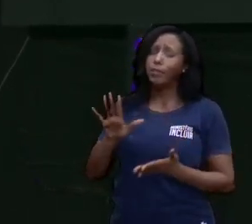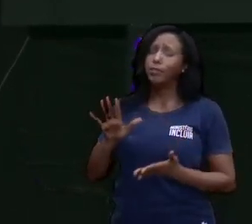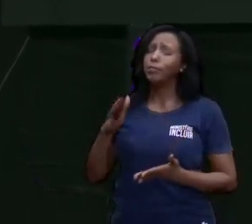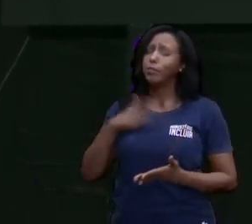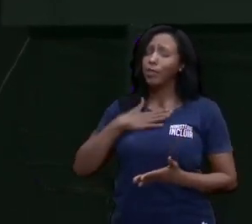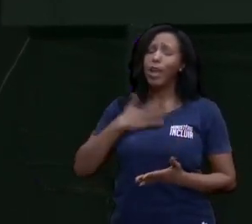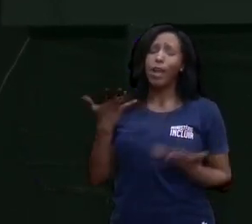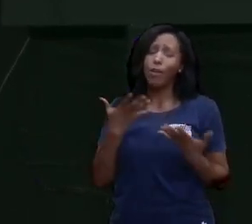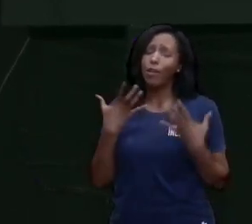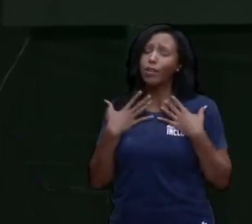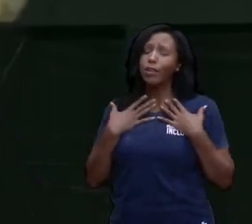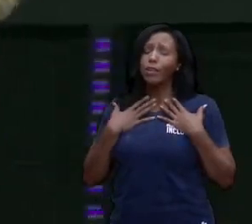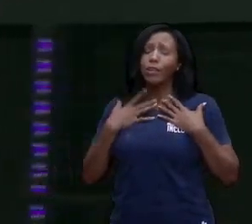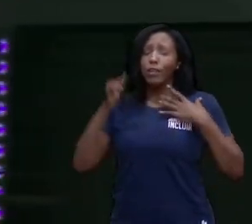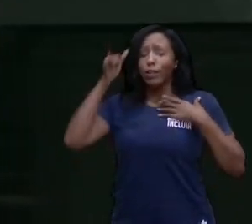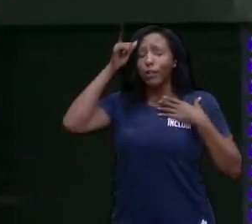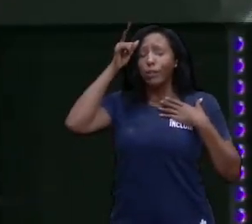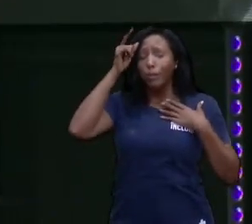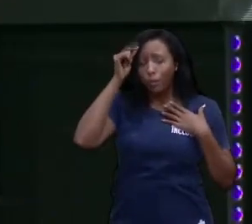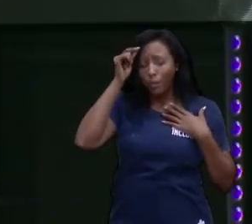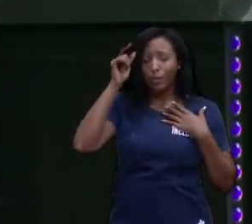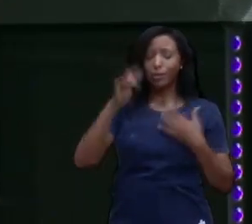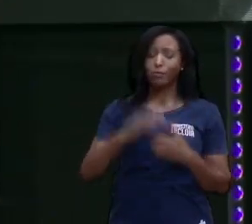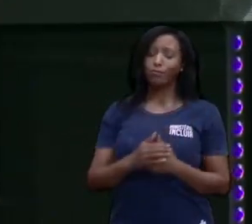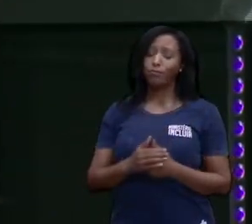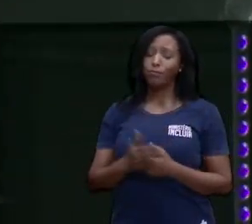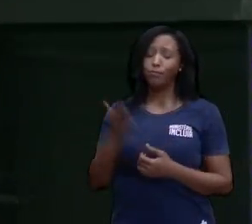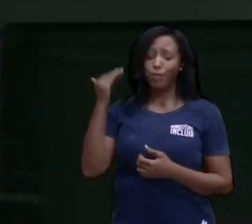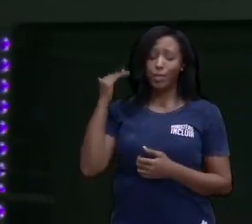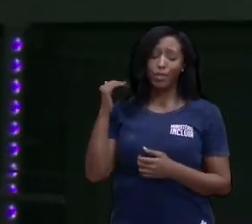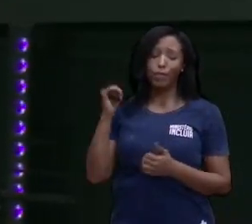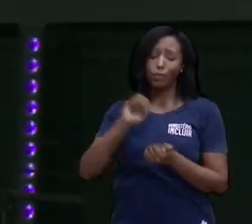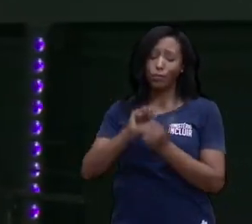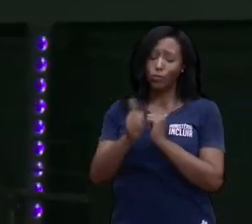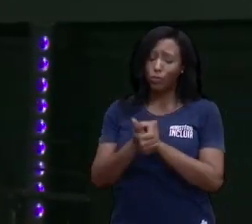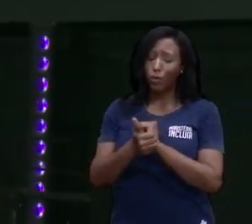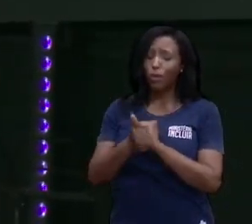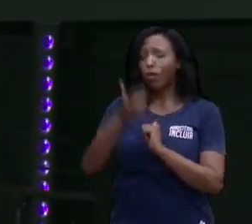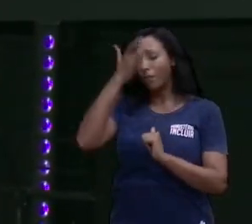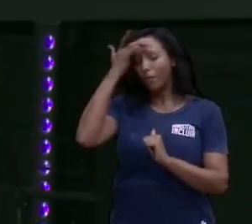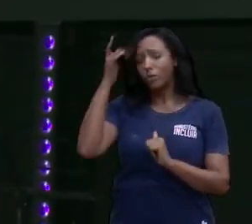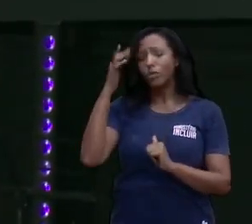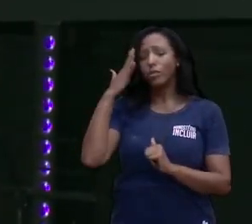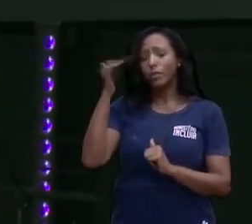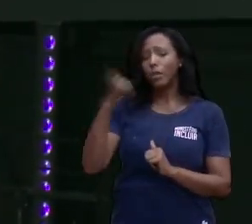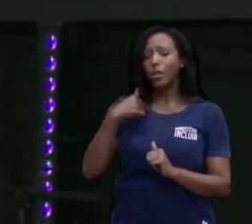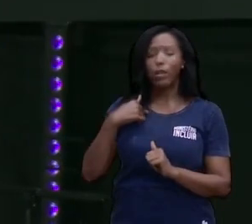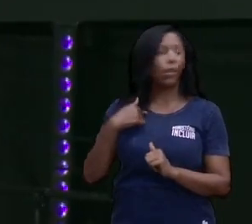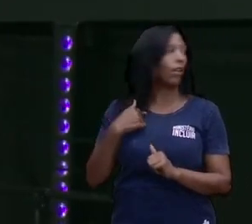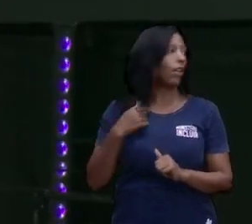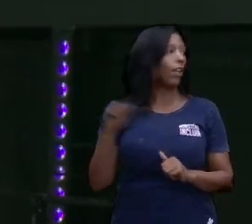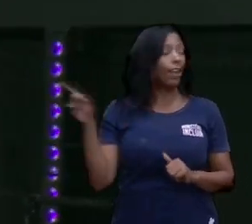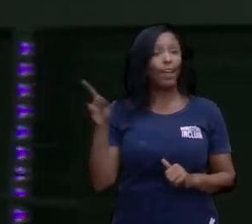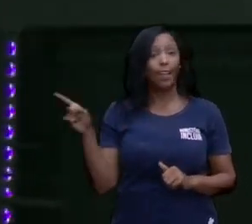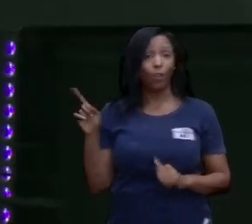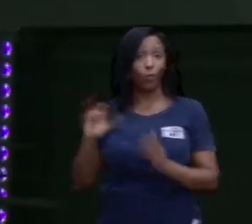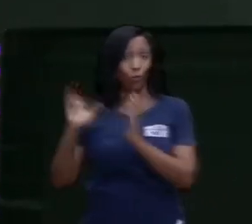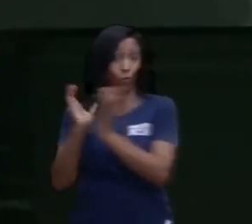semana e lá na Pelada galera soube que eu tinha feito fiquei famoso